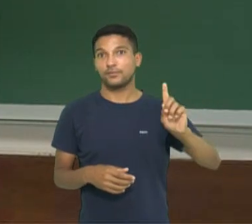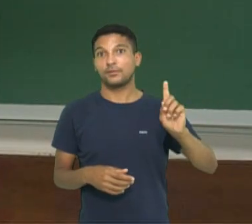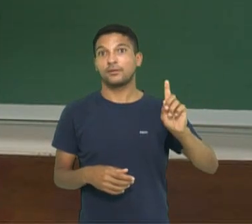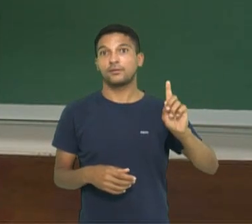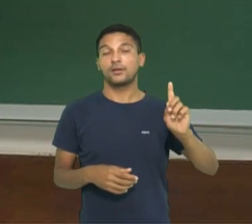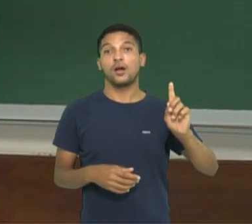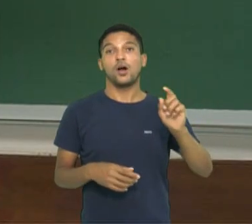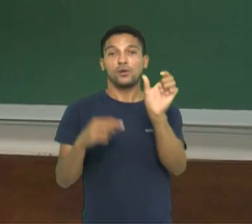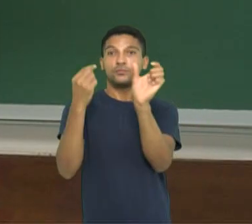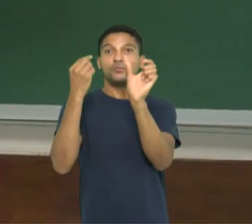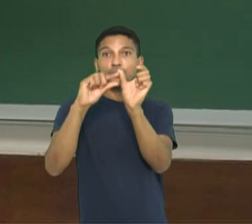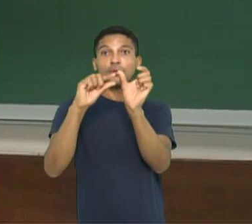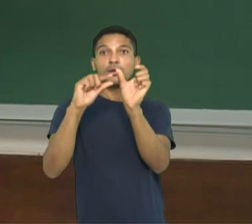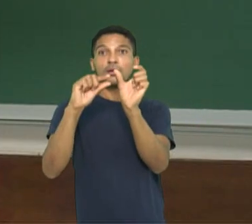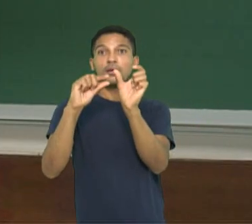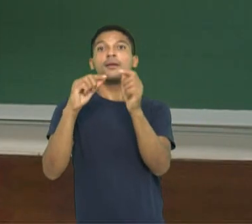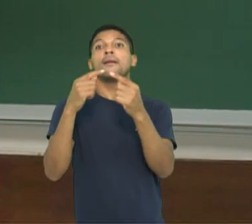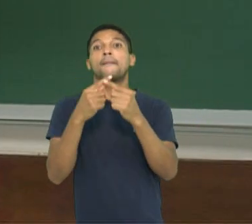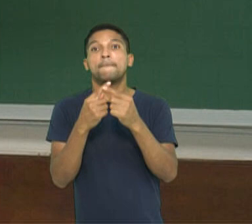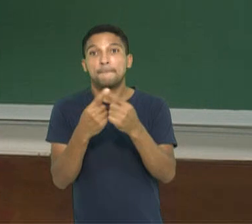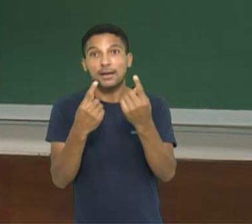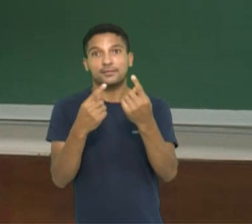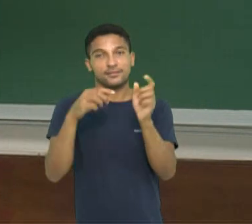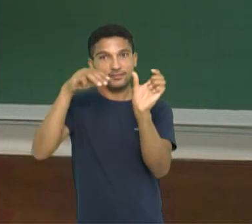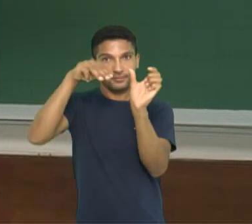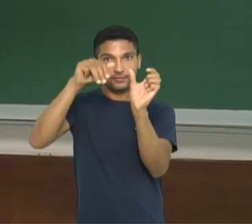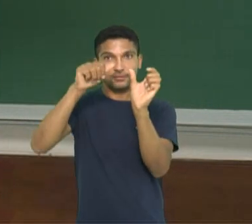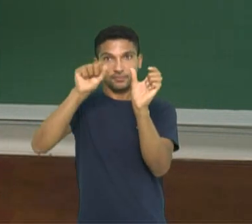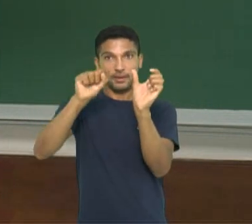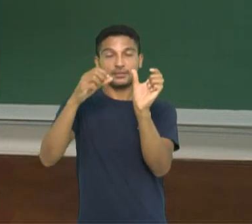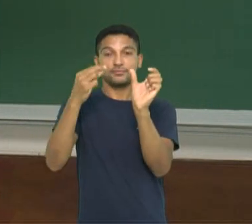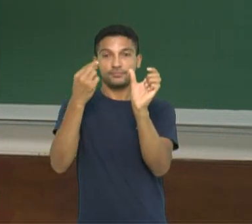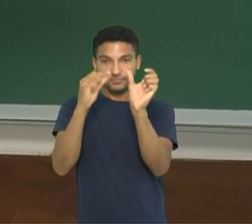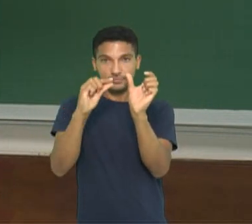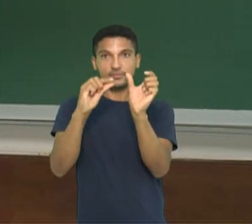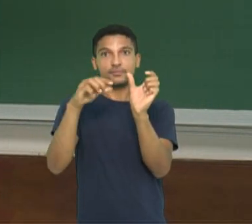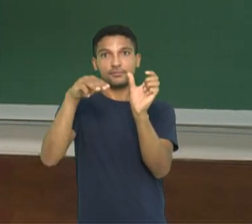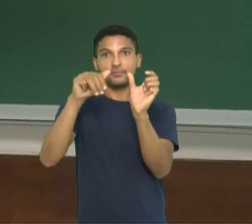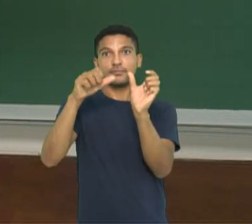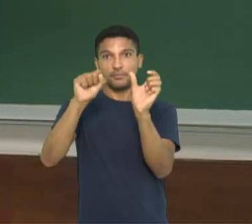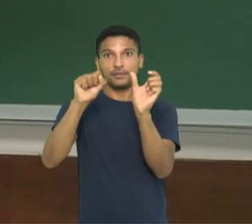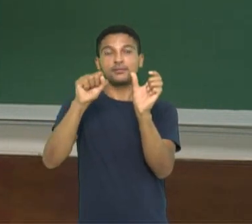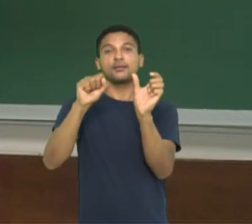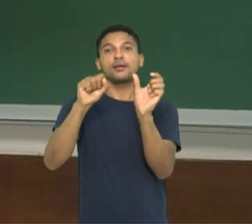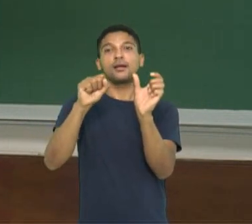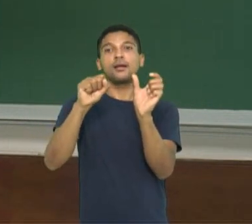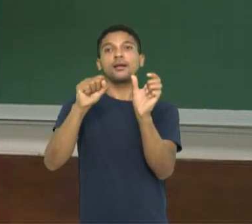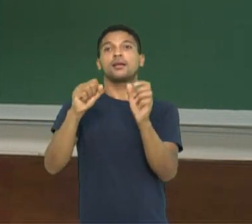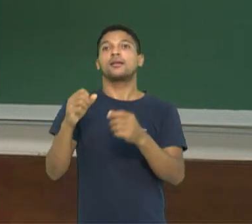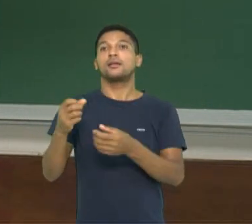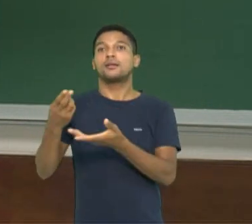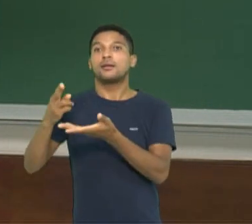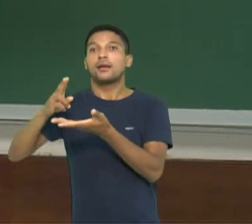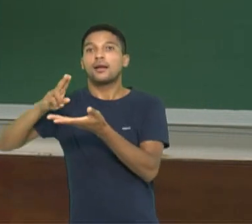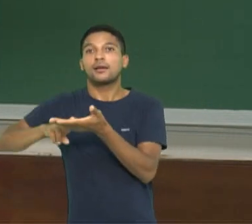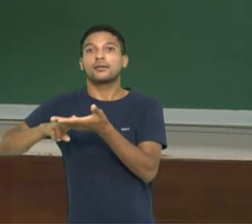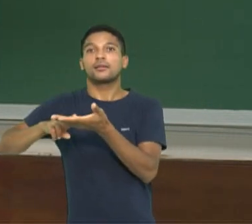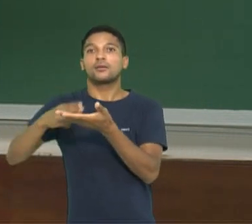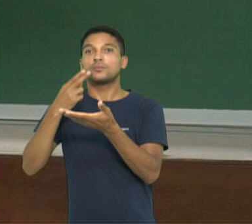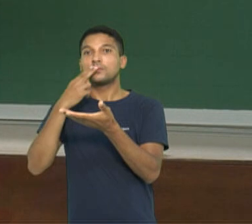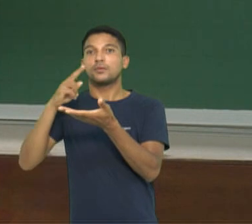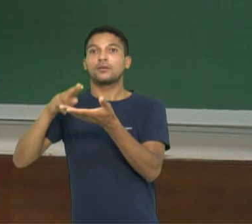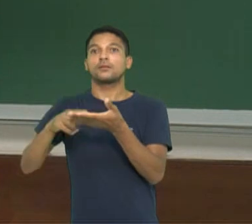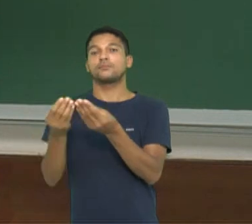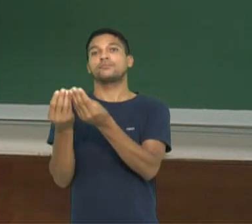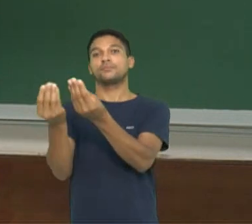entretanto, enviaremos um cartão. Então, se vocês utilizaram ali qualquer uma das conjunções propostas, acertaram muito provavelmente a essa